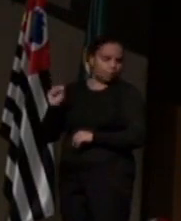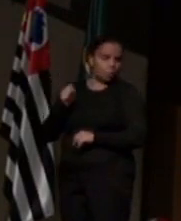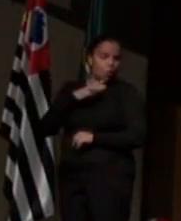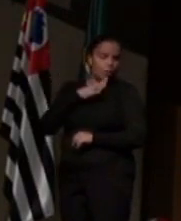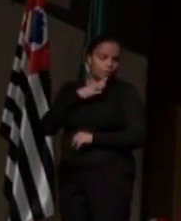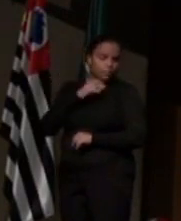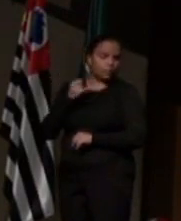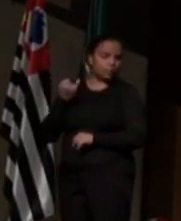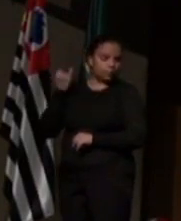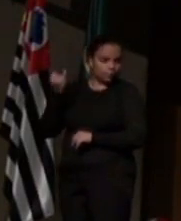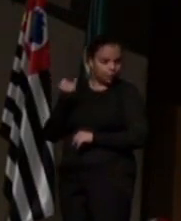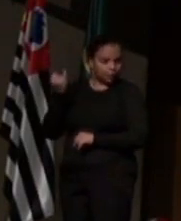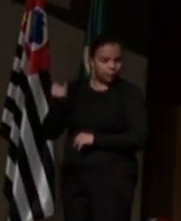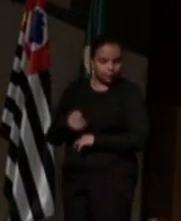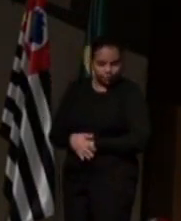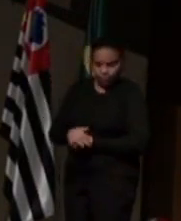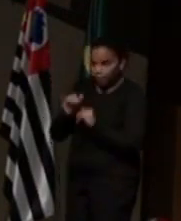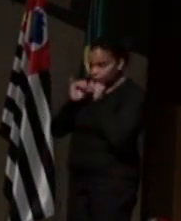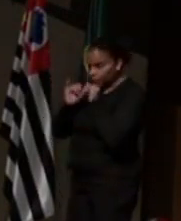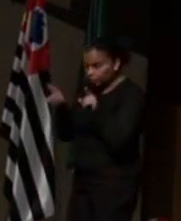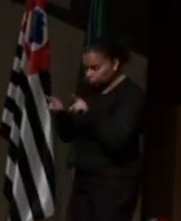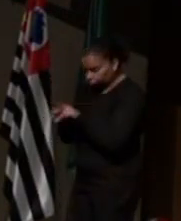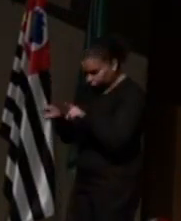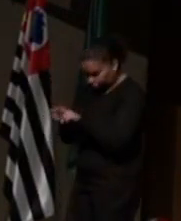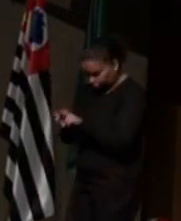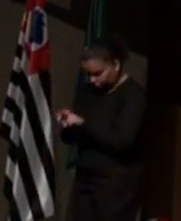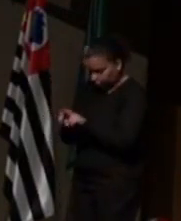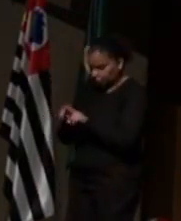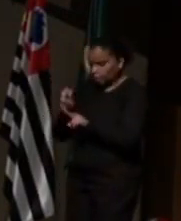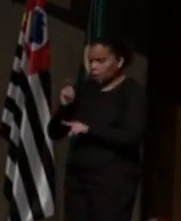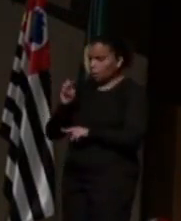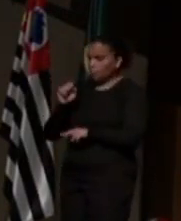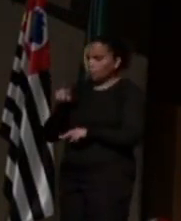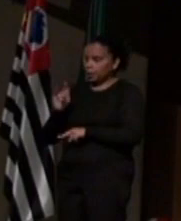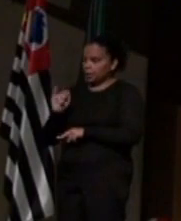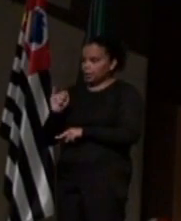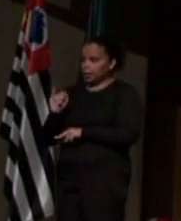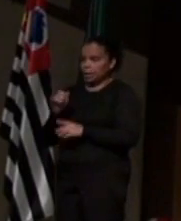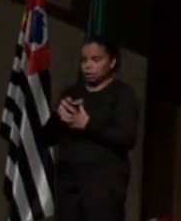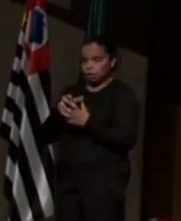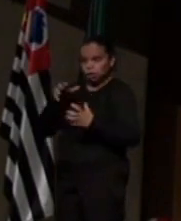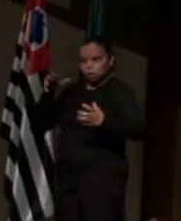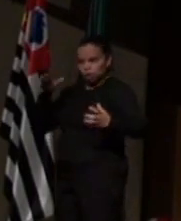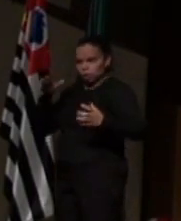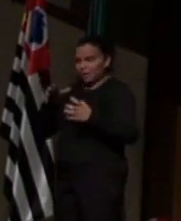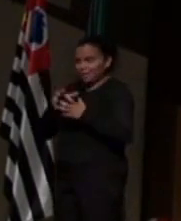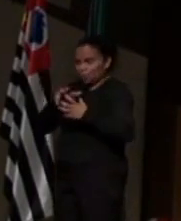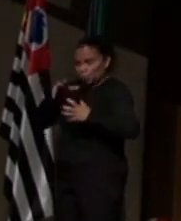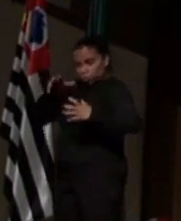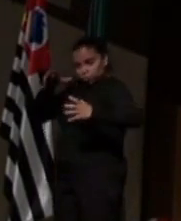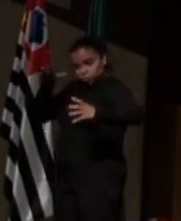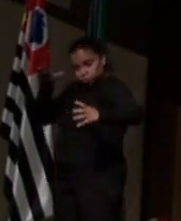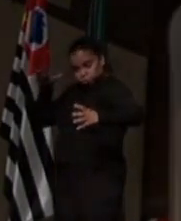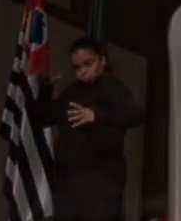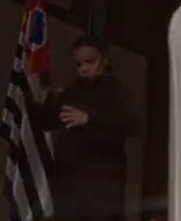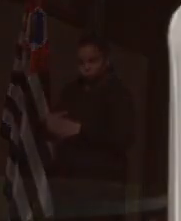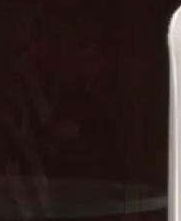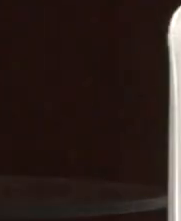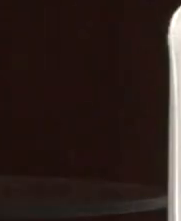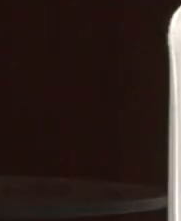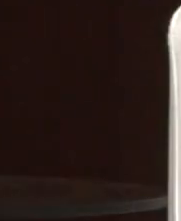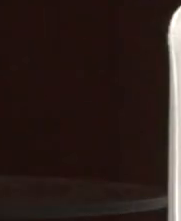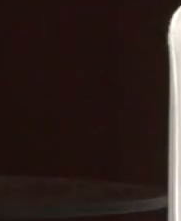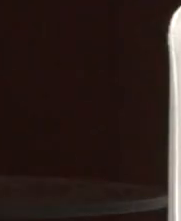importa. Disse para vocês, a Wiki é gigante, é enorme. Tudo isso que eu estou contando